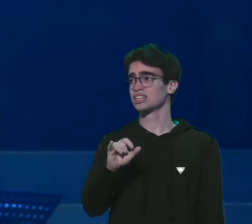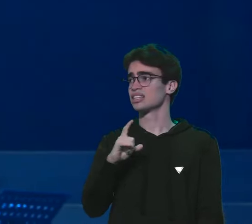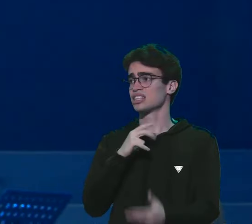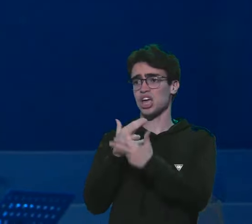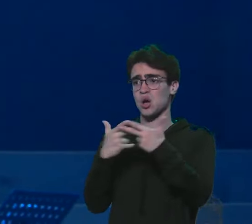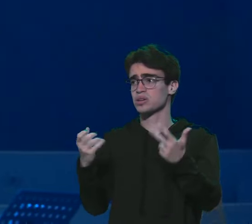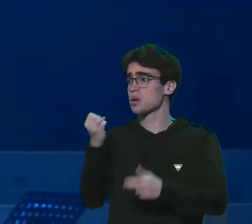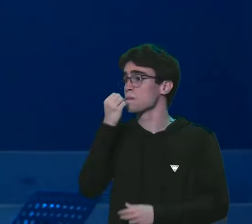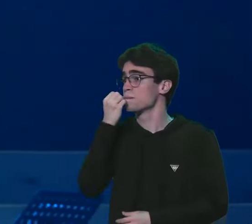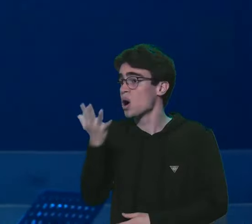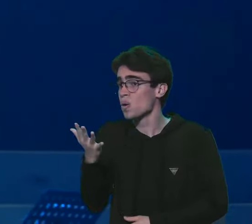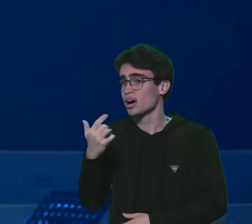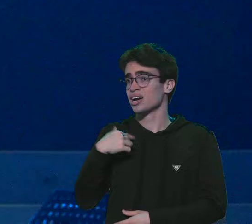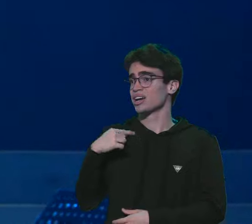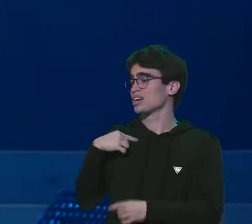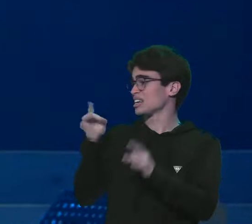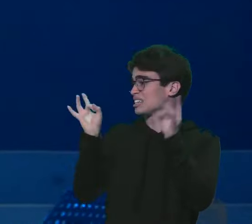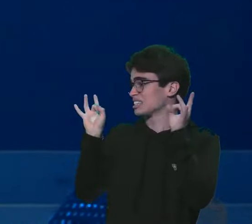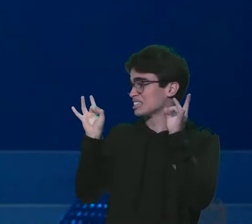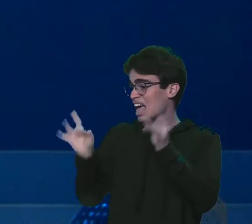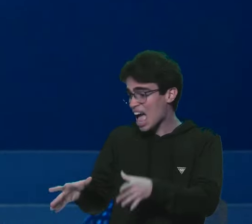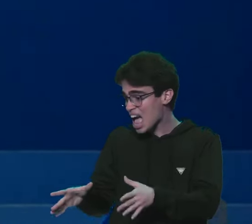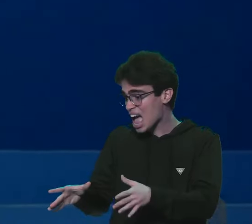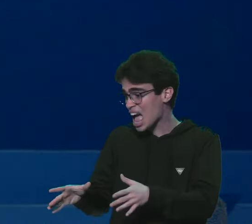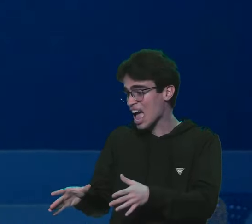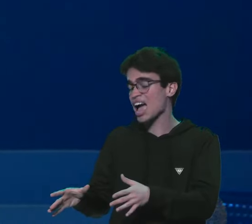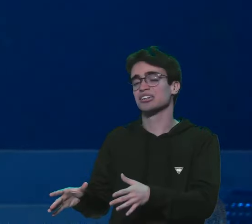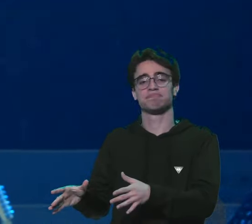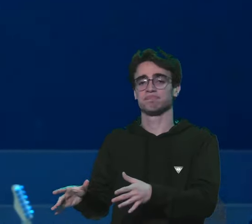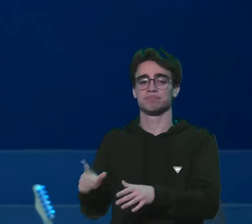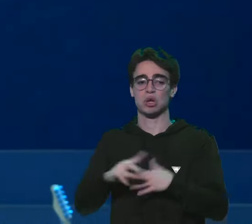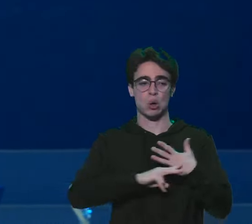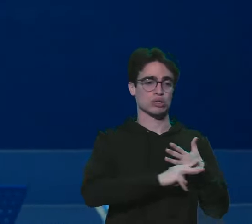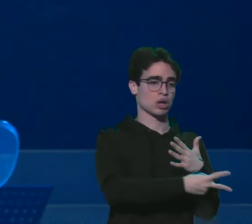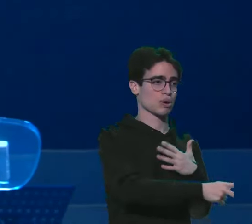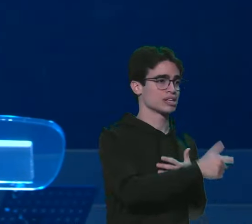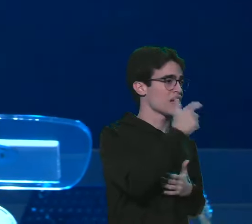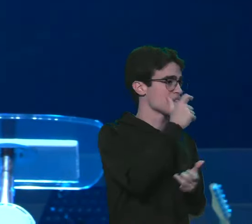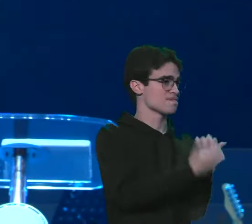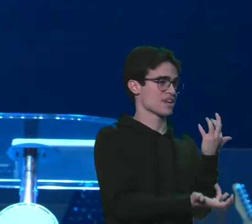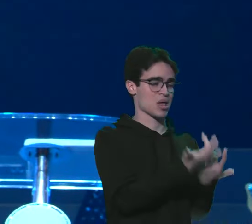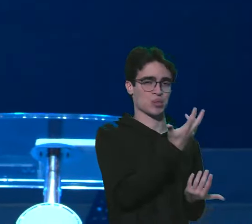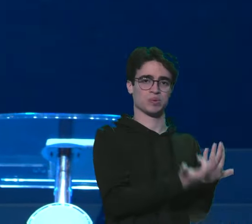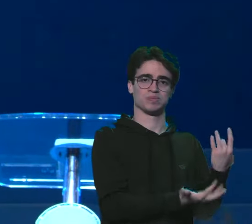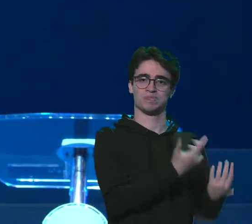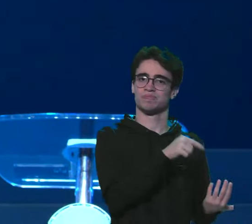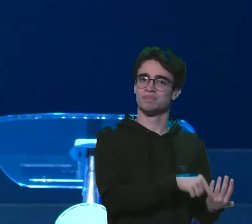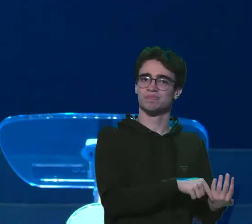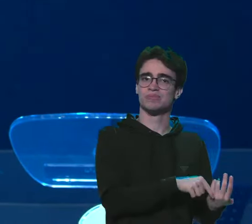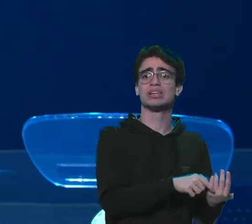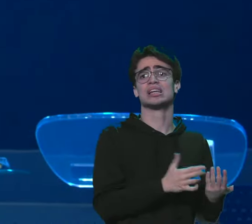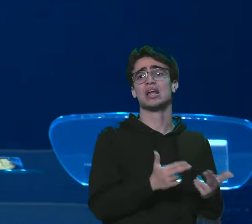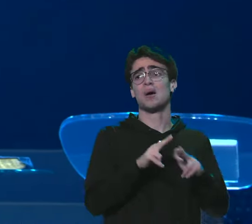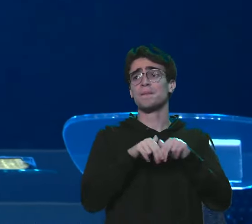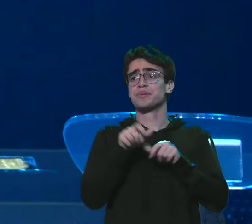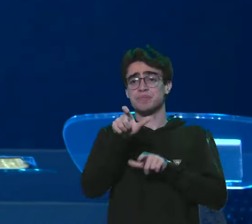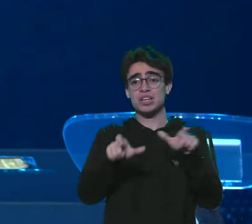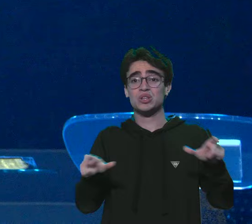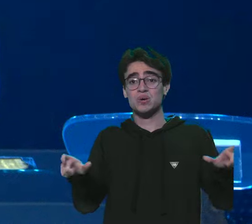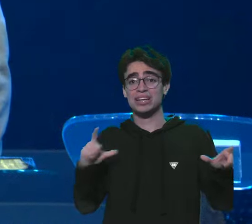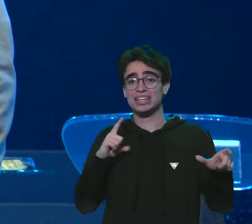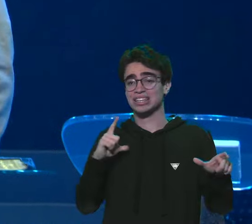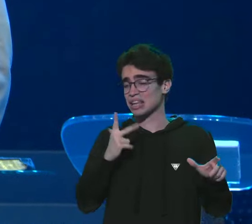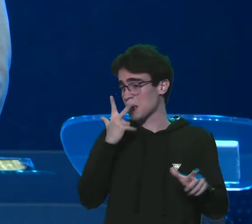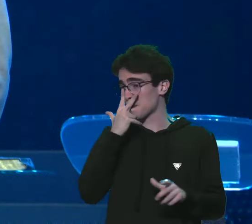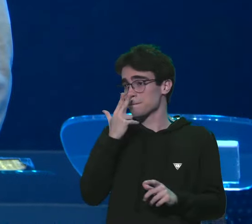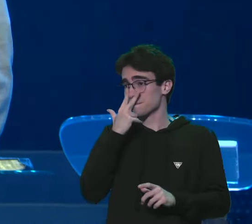que é bom, me sobra o inferno, a ausência de Deus. E tem gente que está vivendo o inferno na terra.